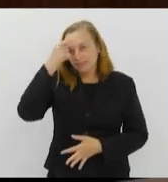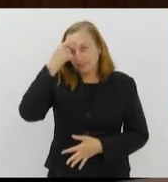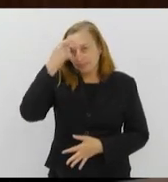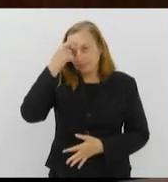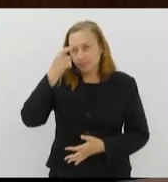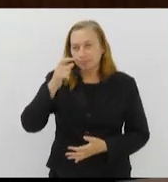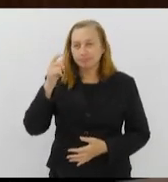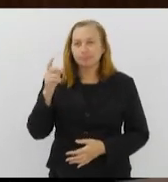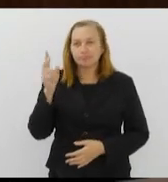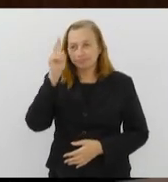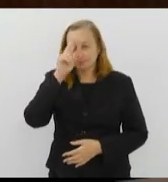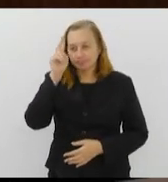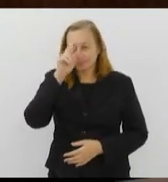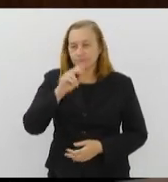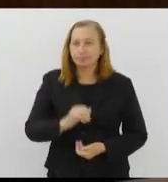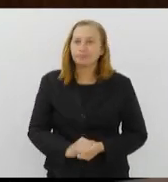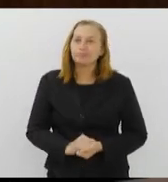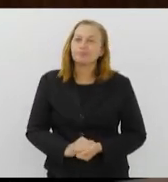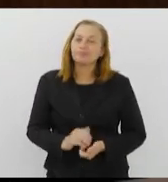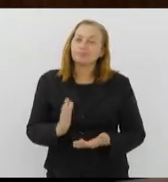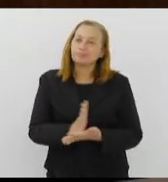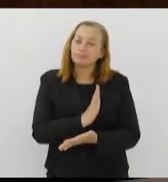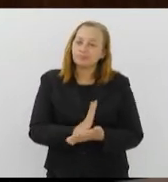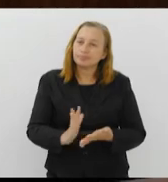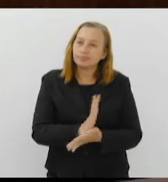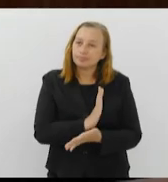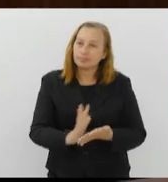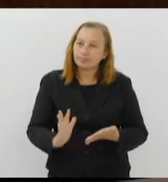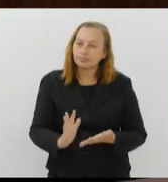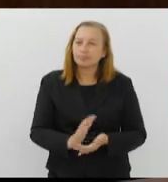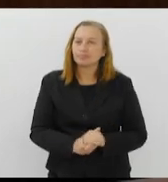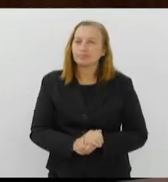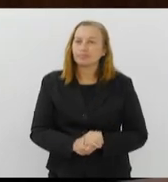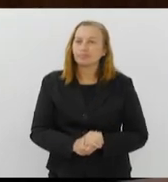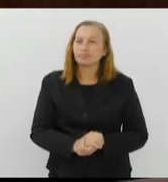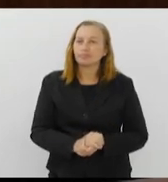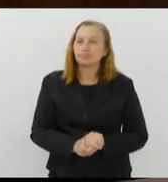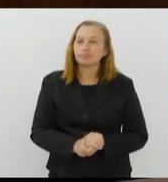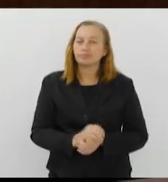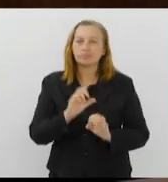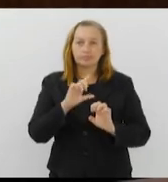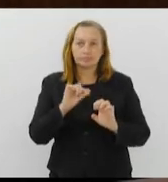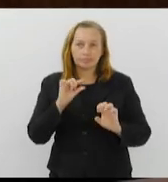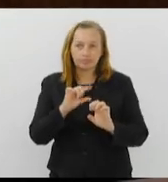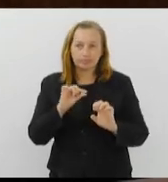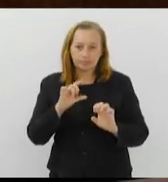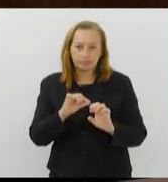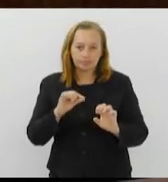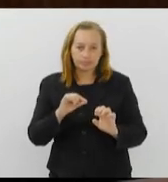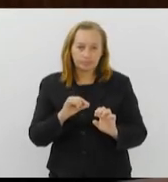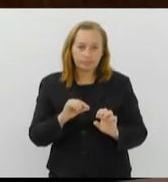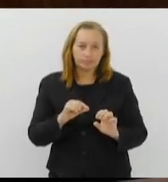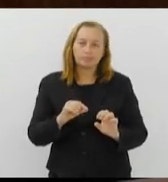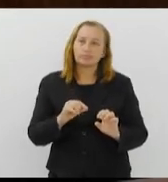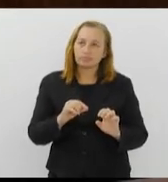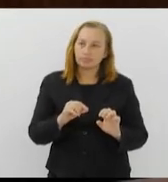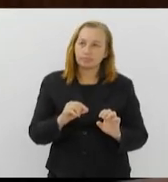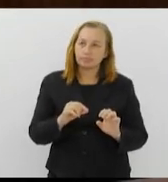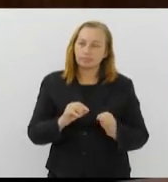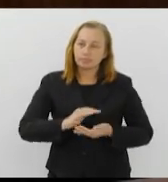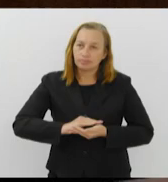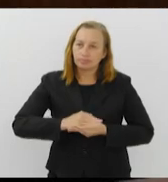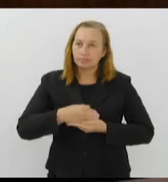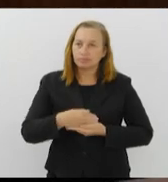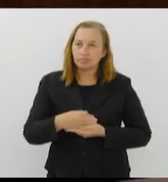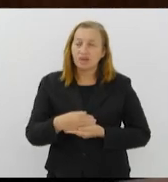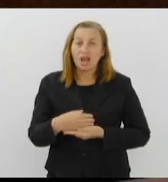nossa história. Muitas vezes tentam fazer, Tia Ju, empreendimentos em cima de sambaquis. As pessoas não têm noção